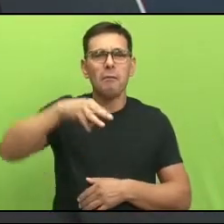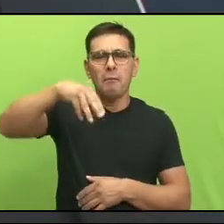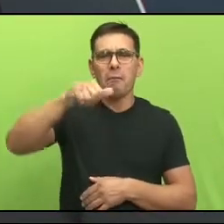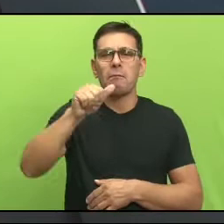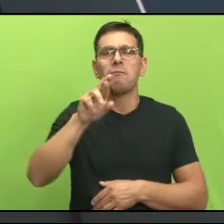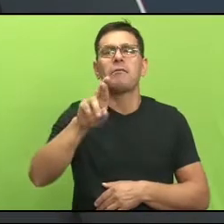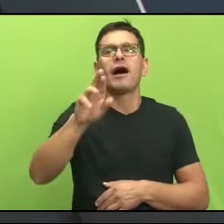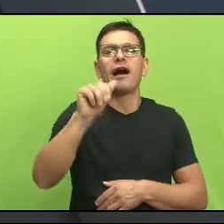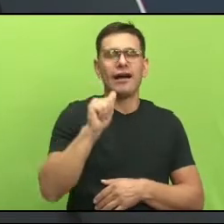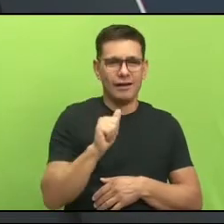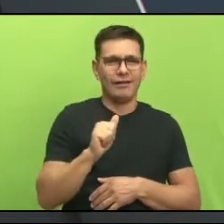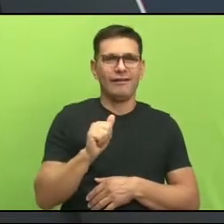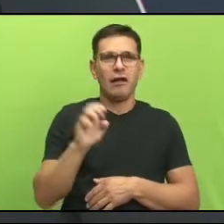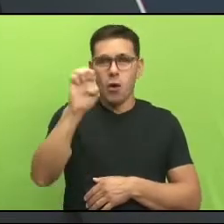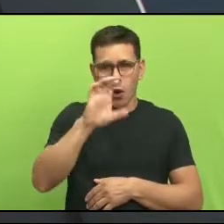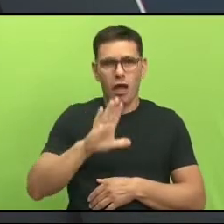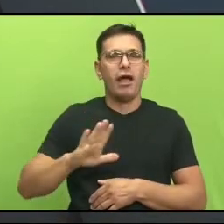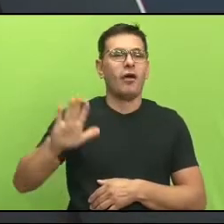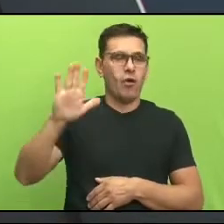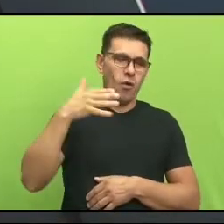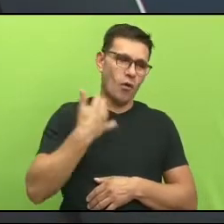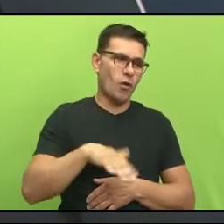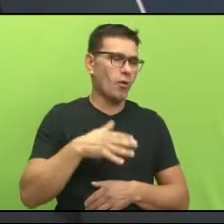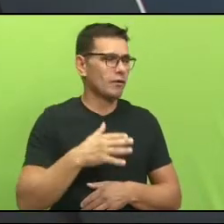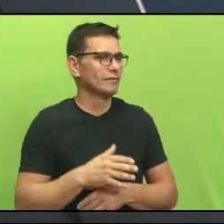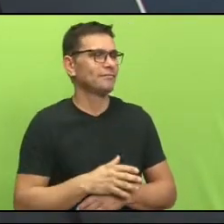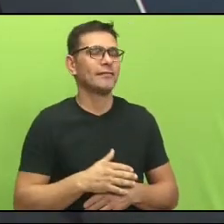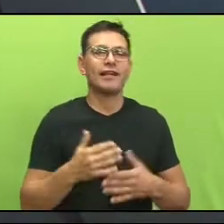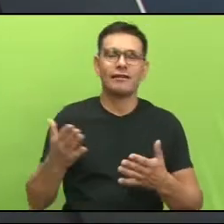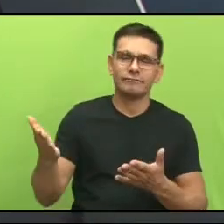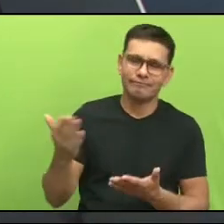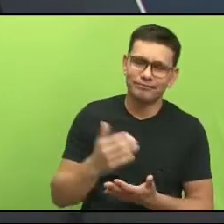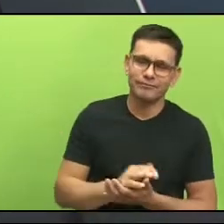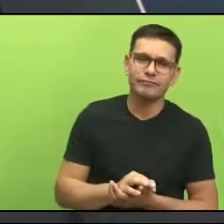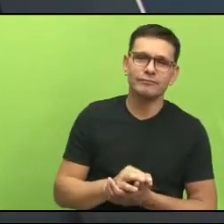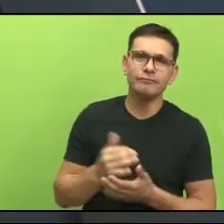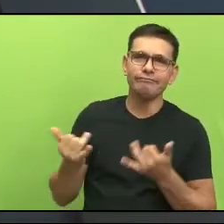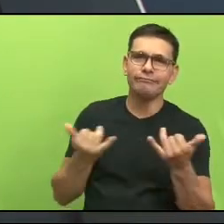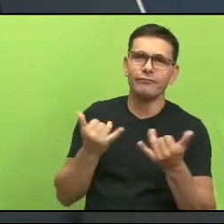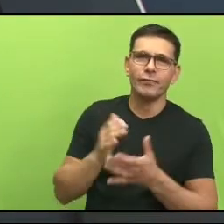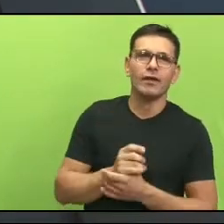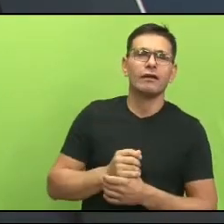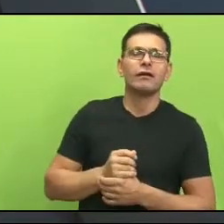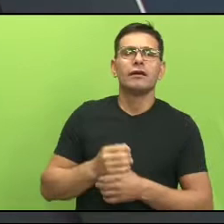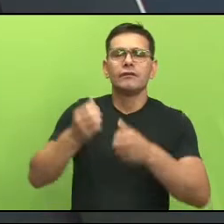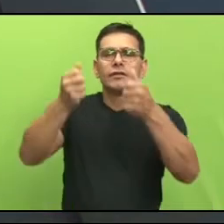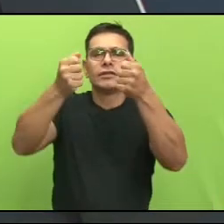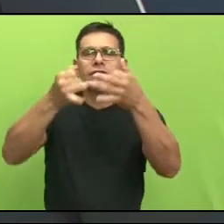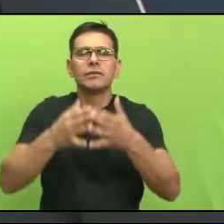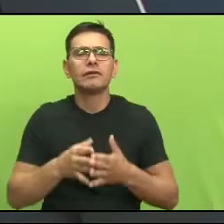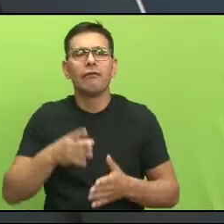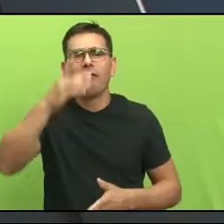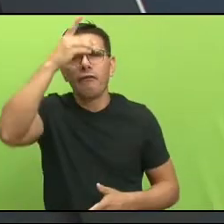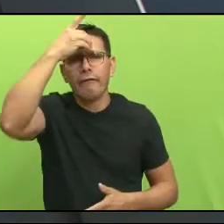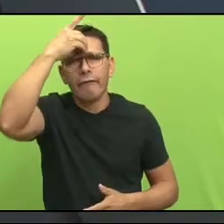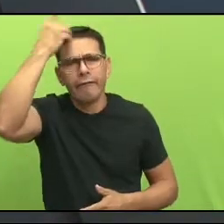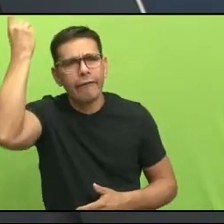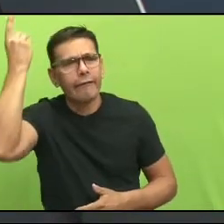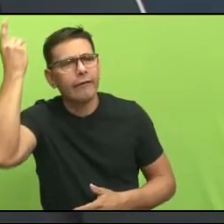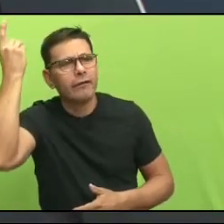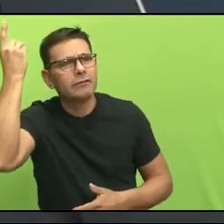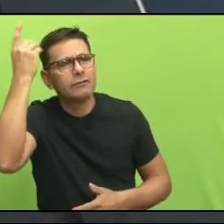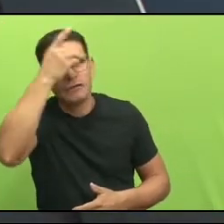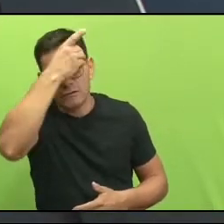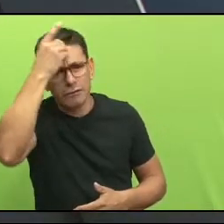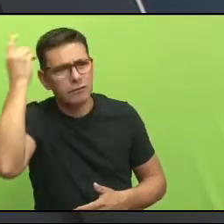um sobrenome europeu, uma coisa diferenciada. Agora vem cá. Você falando para mim, Divino, o nome Careta, né?